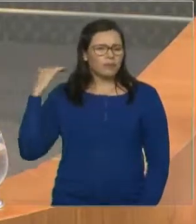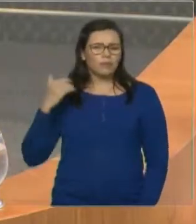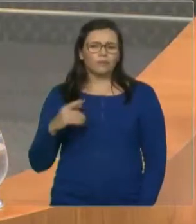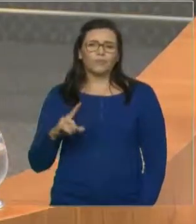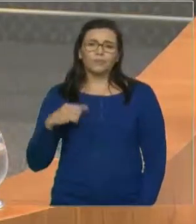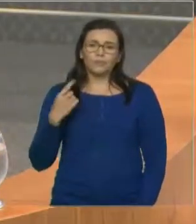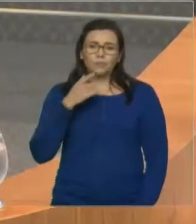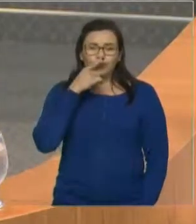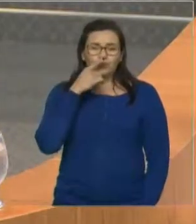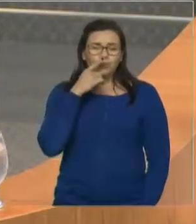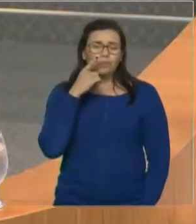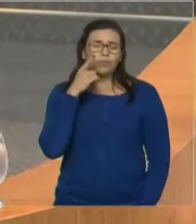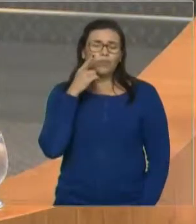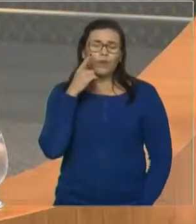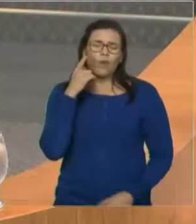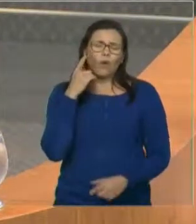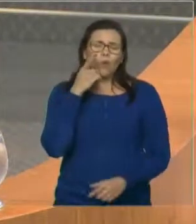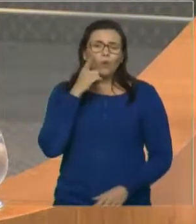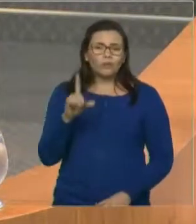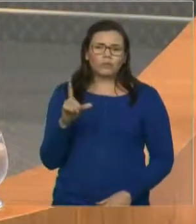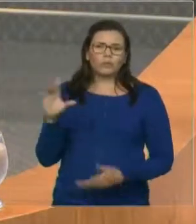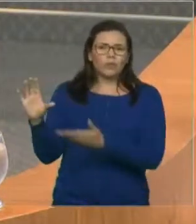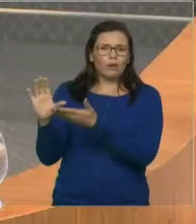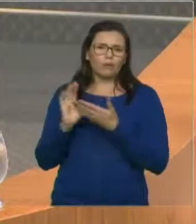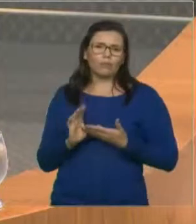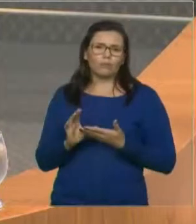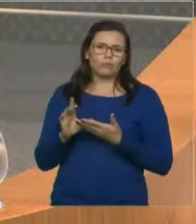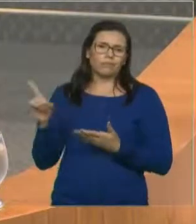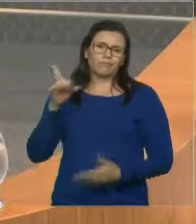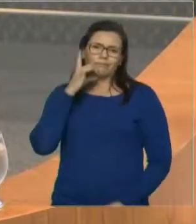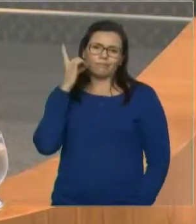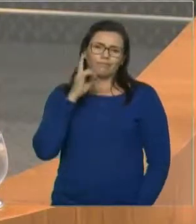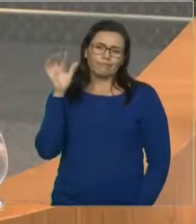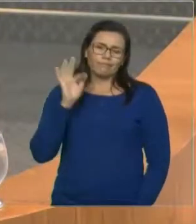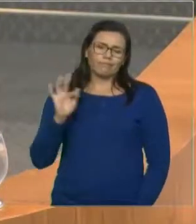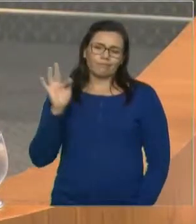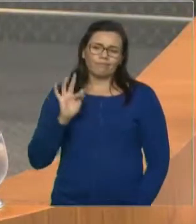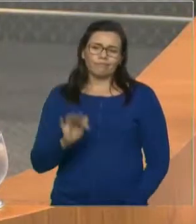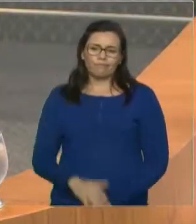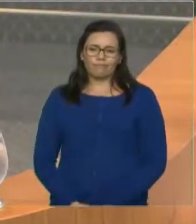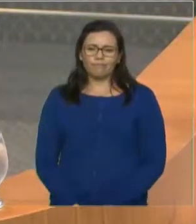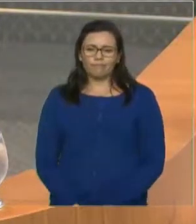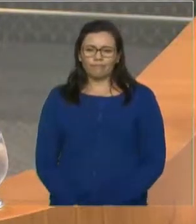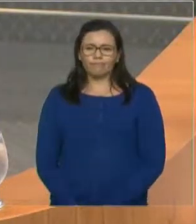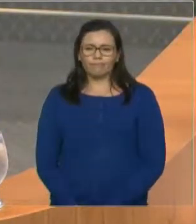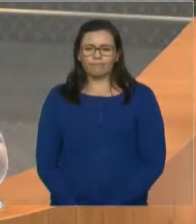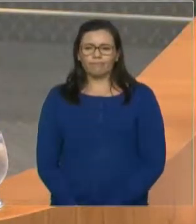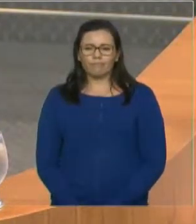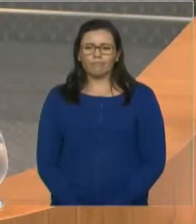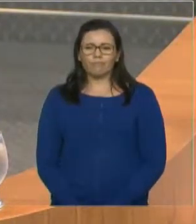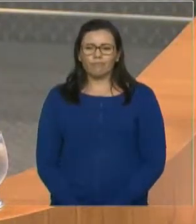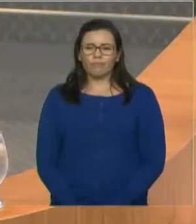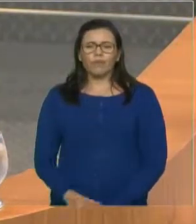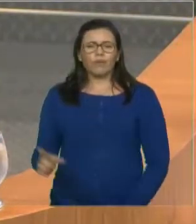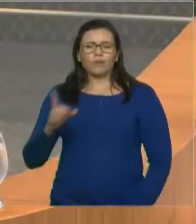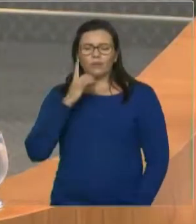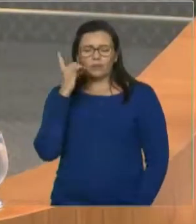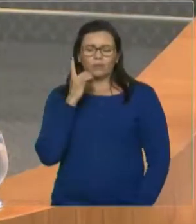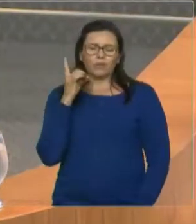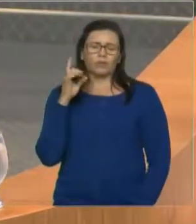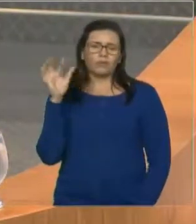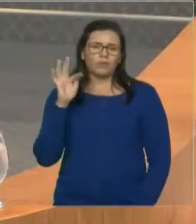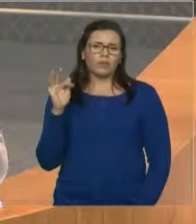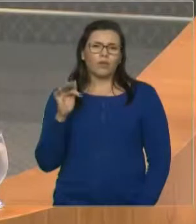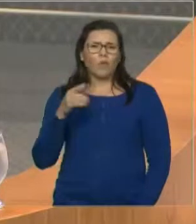conseguimos recursos. Aqui começou na Assembleia Legislativa e os deputados, por emenda de bancada, colocaram um aditivo para a duplicação da